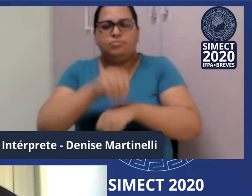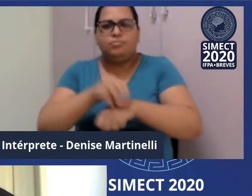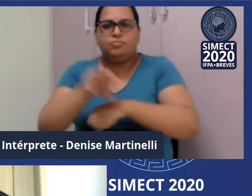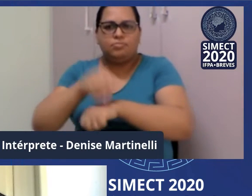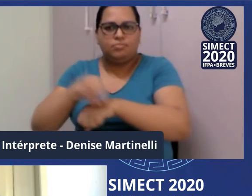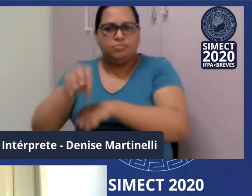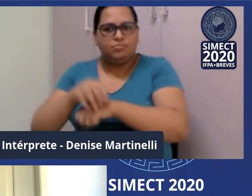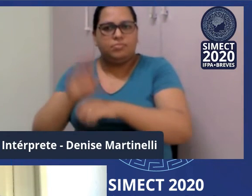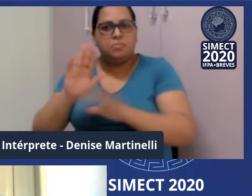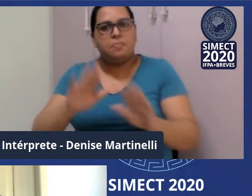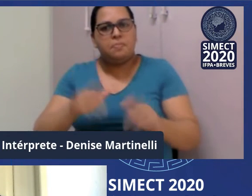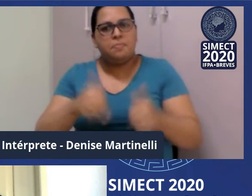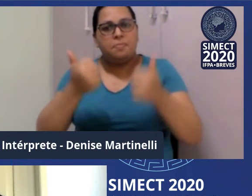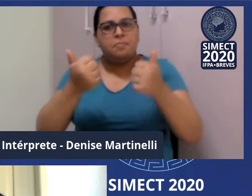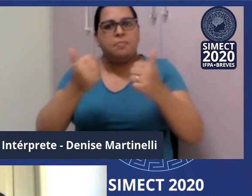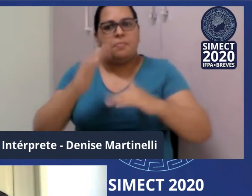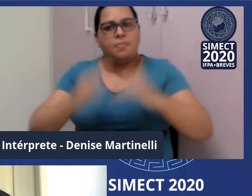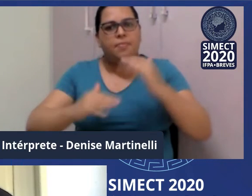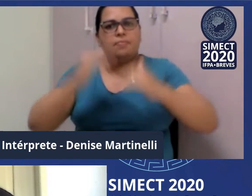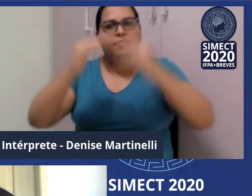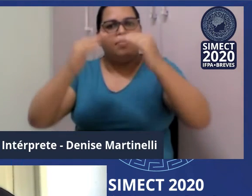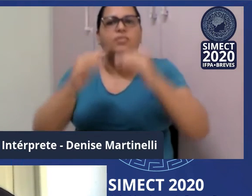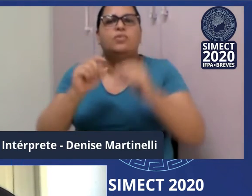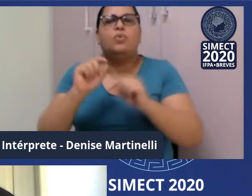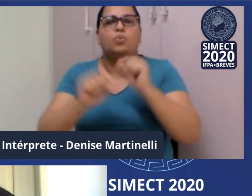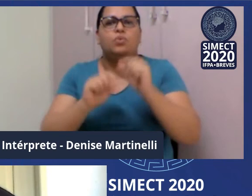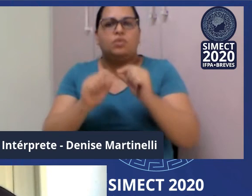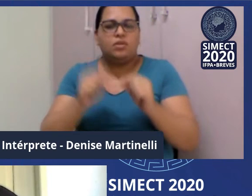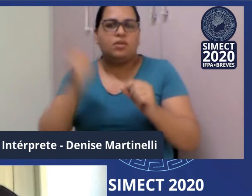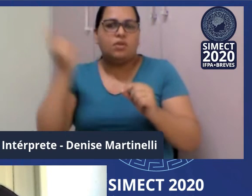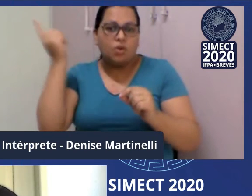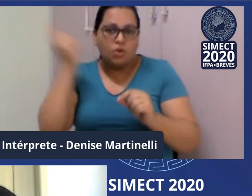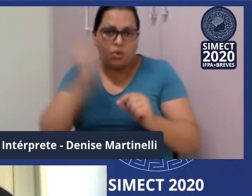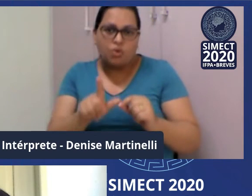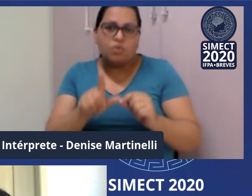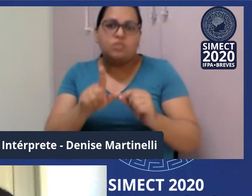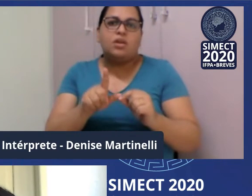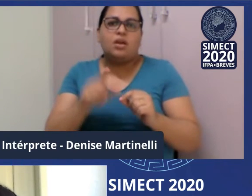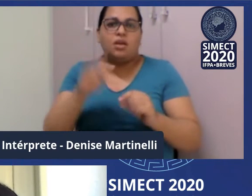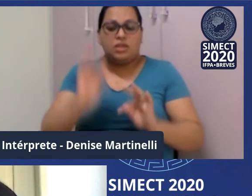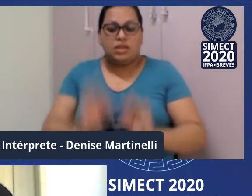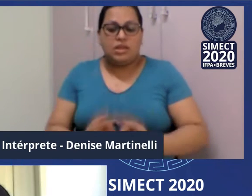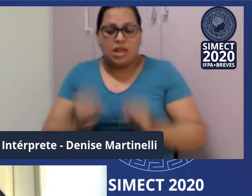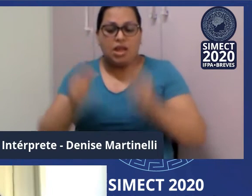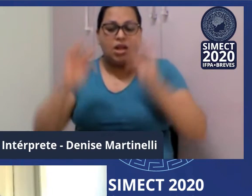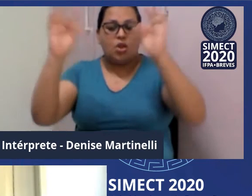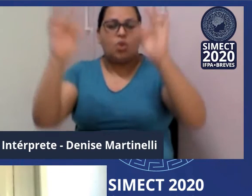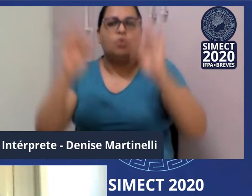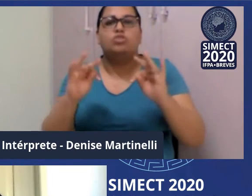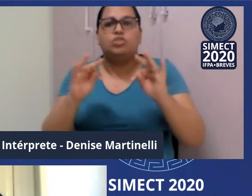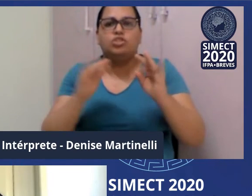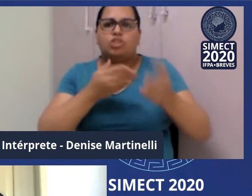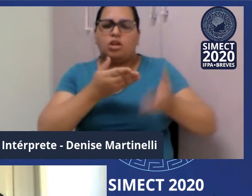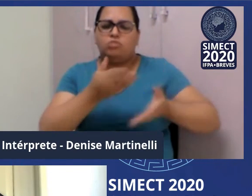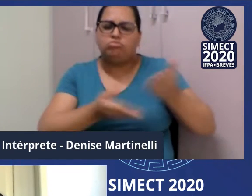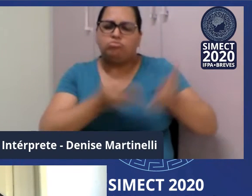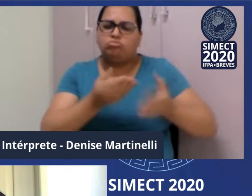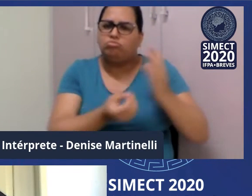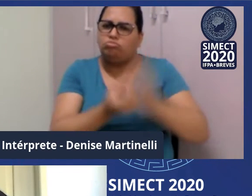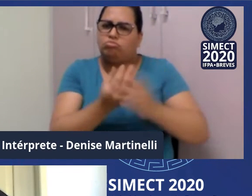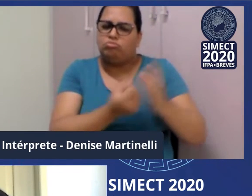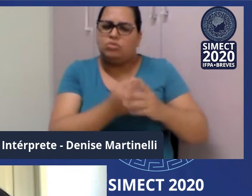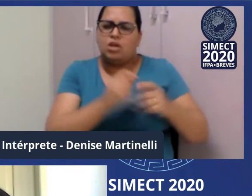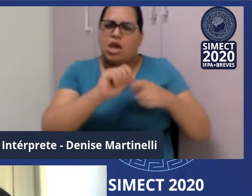melhora, para da eficiência, da tecnologia de cultivo, não só do camarão, mas também de outras